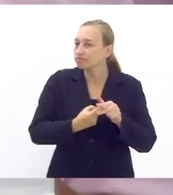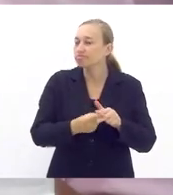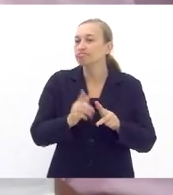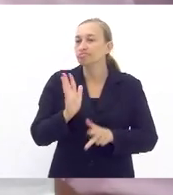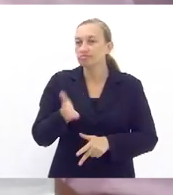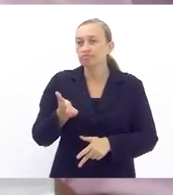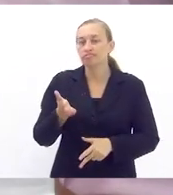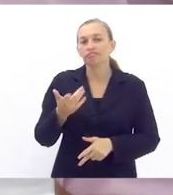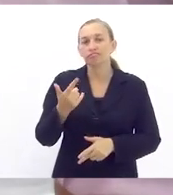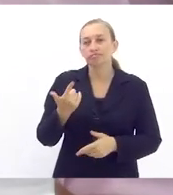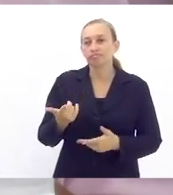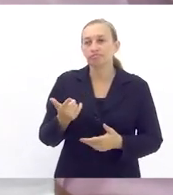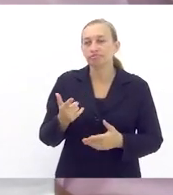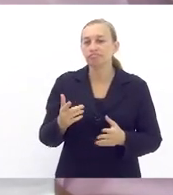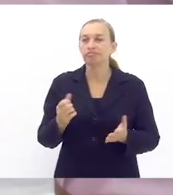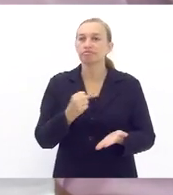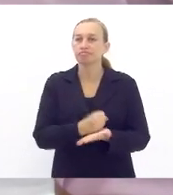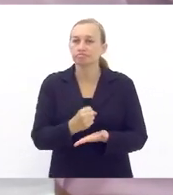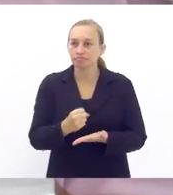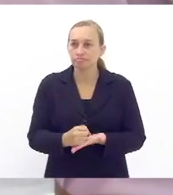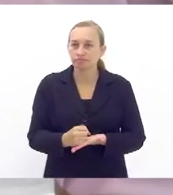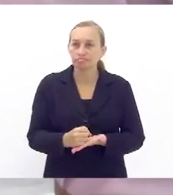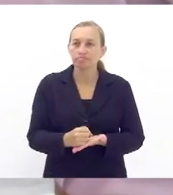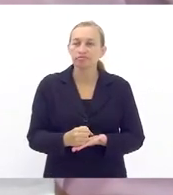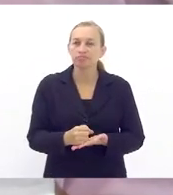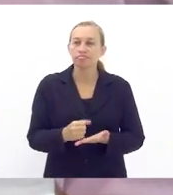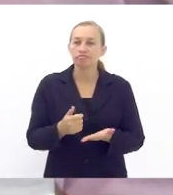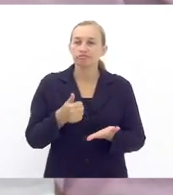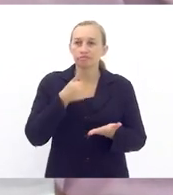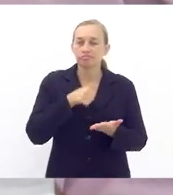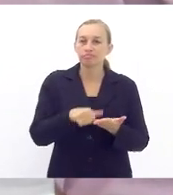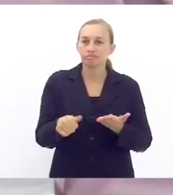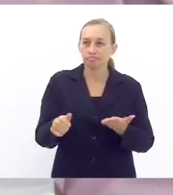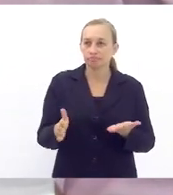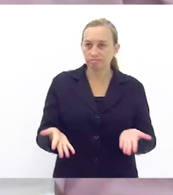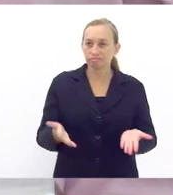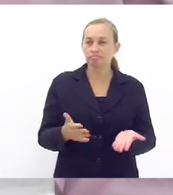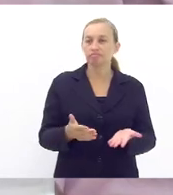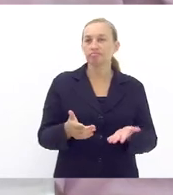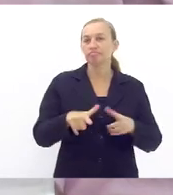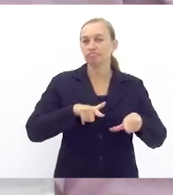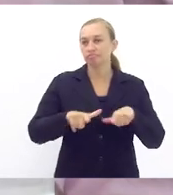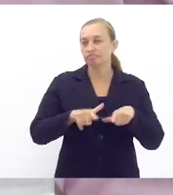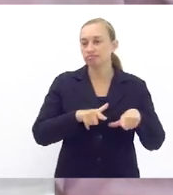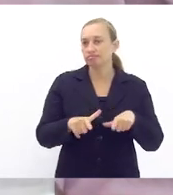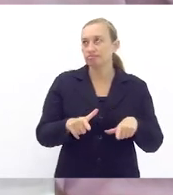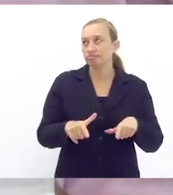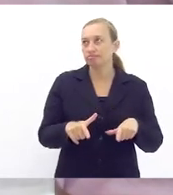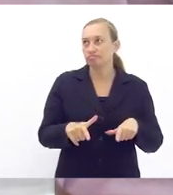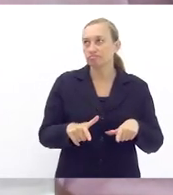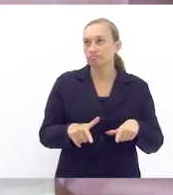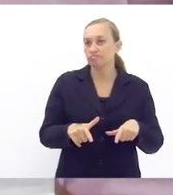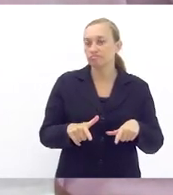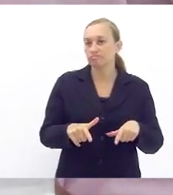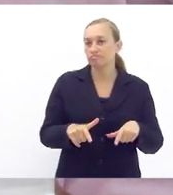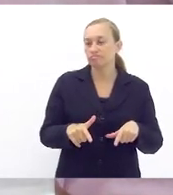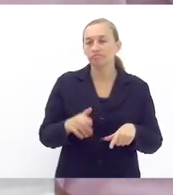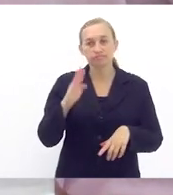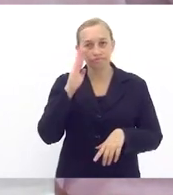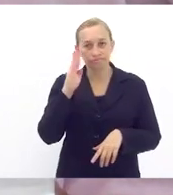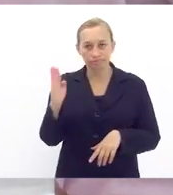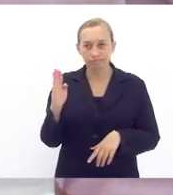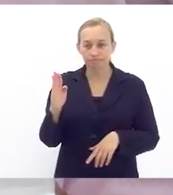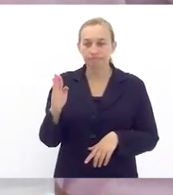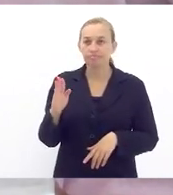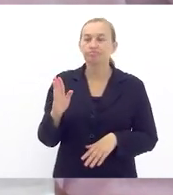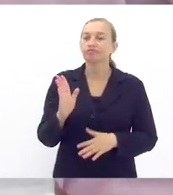tá fazendo a publicação para contratação que é uma carta aberta né é um serviço especializado E